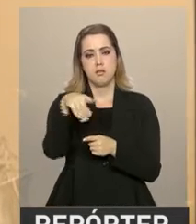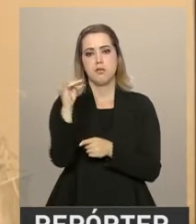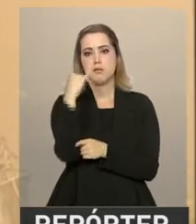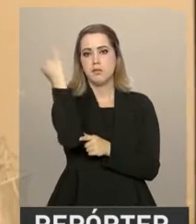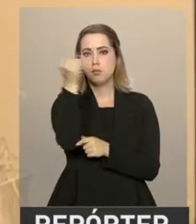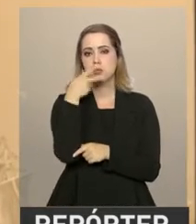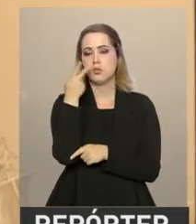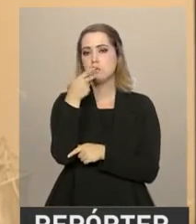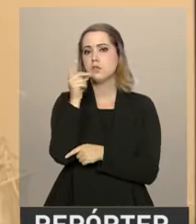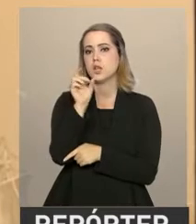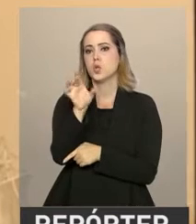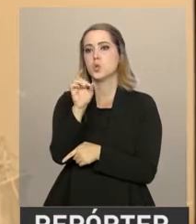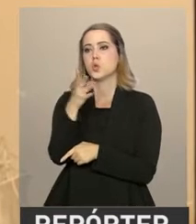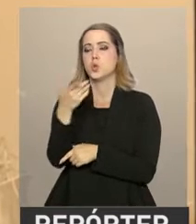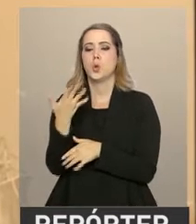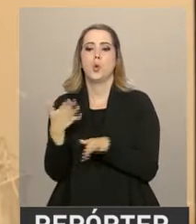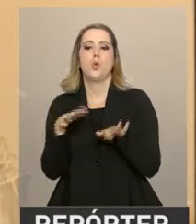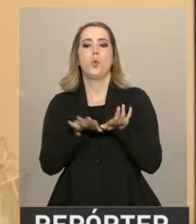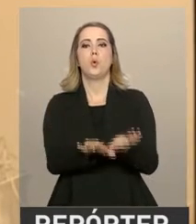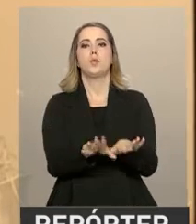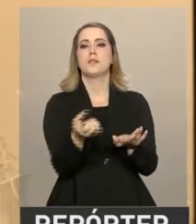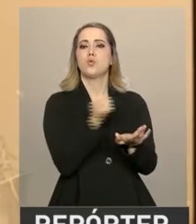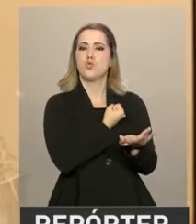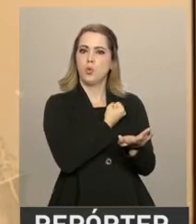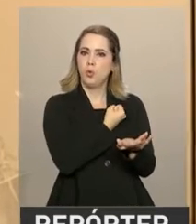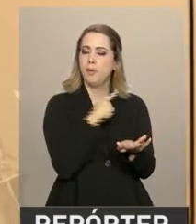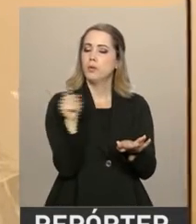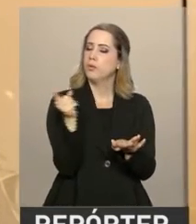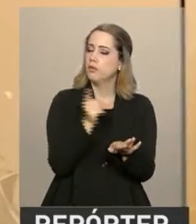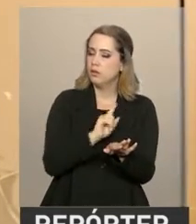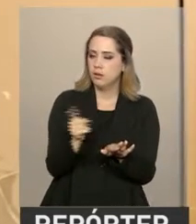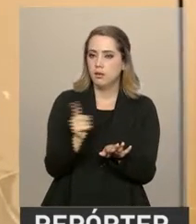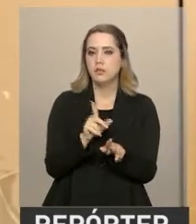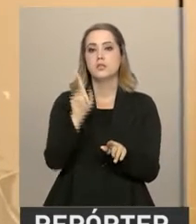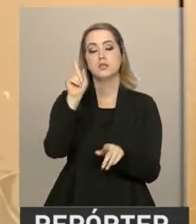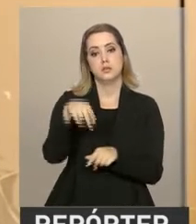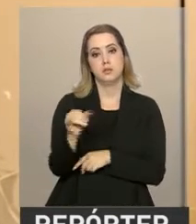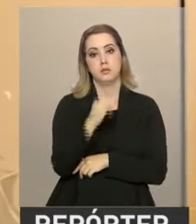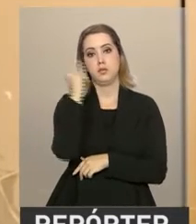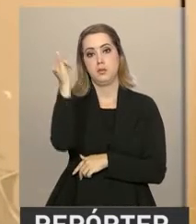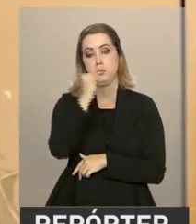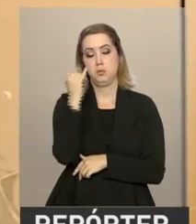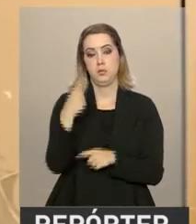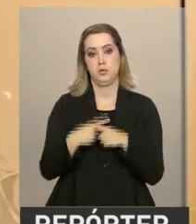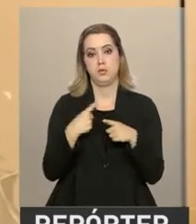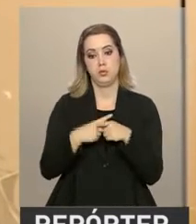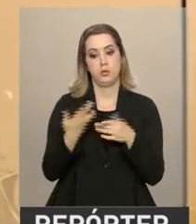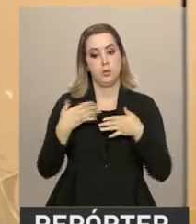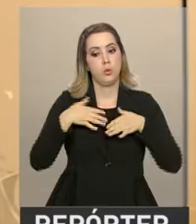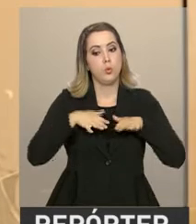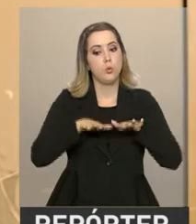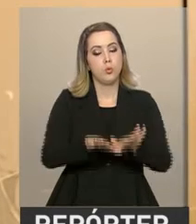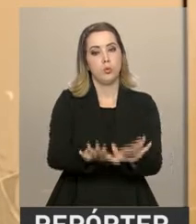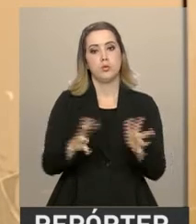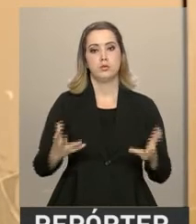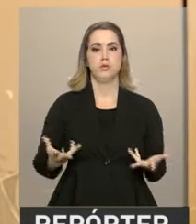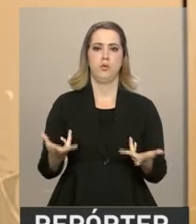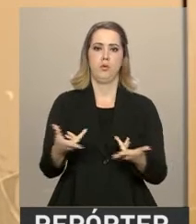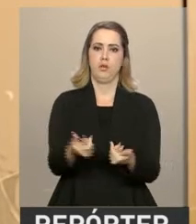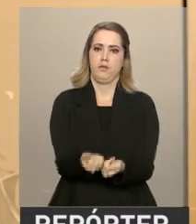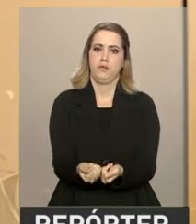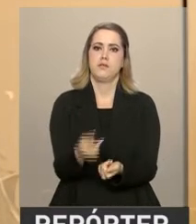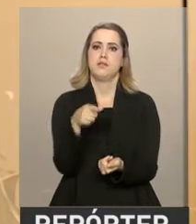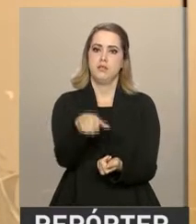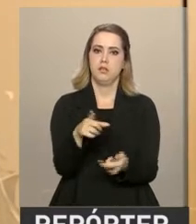não se faça só uma inclusão quantitativa. É importante para que se faça uma inclusão qualitativa, para que